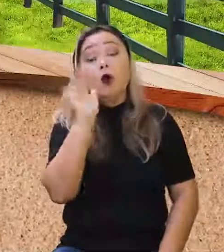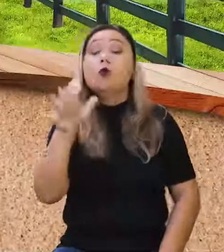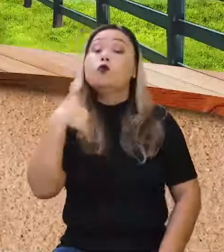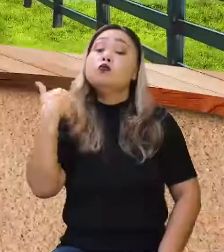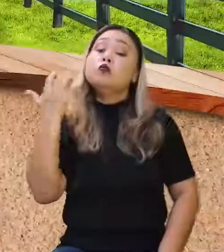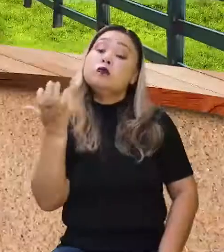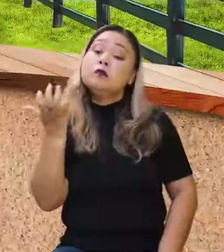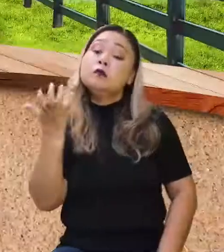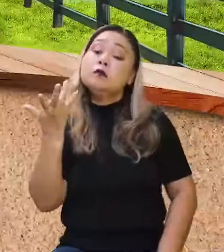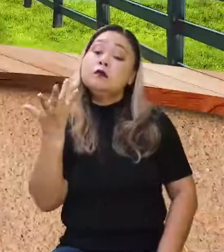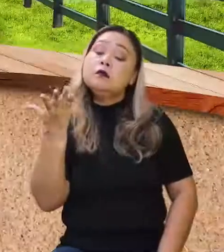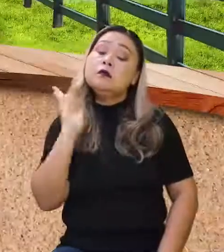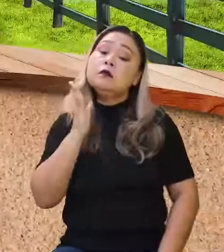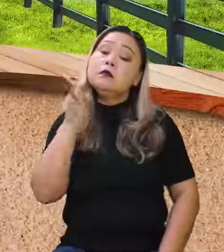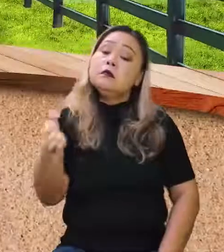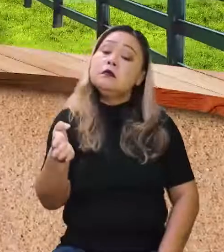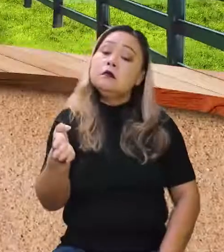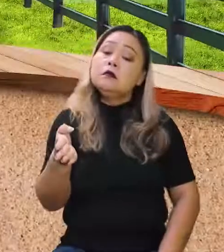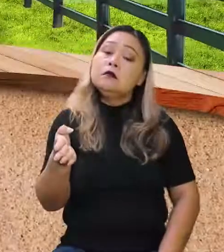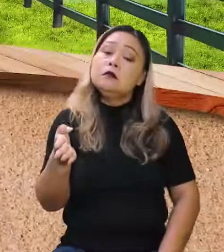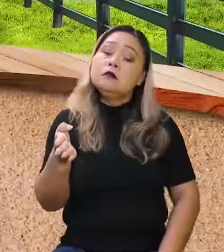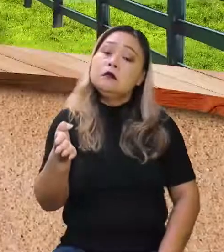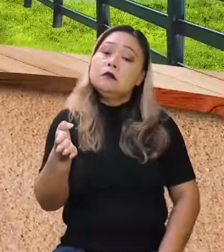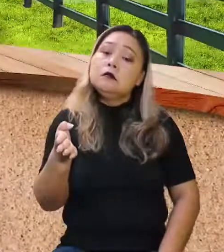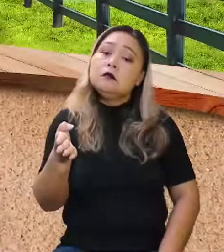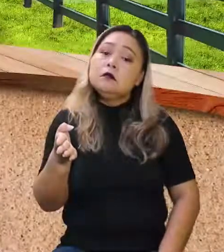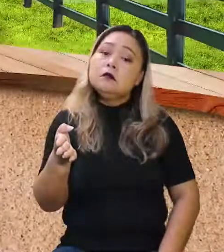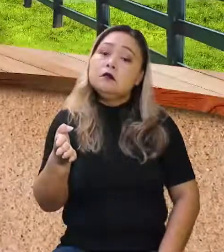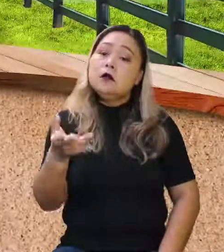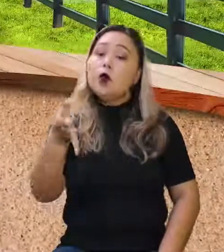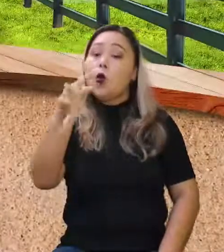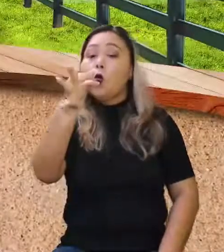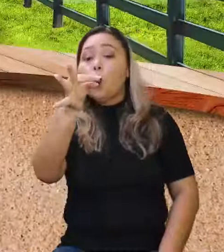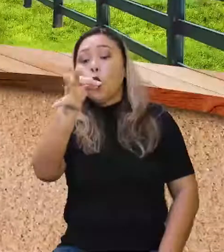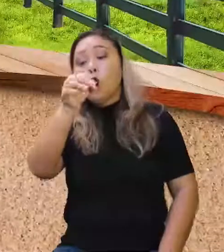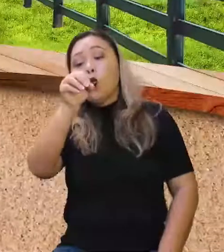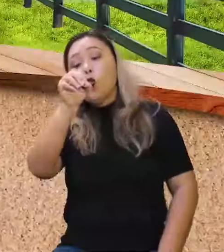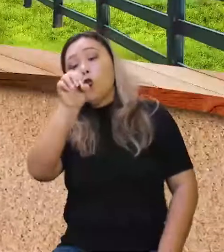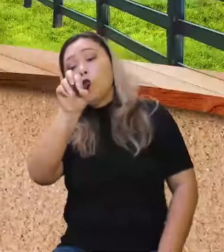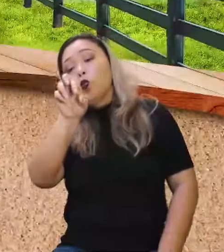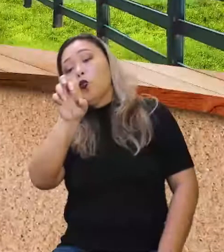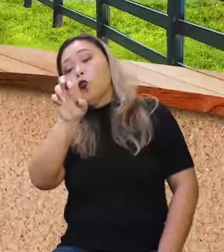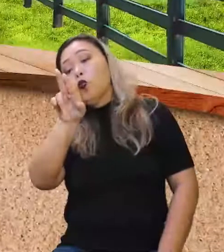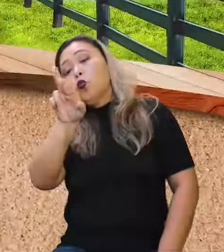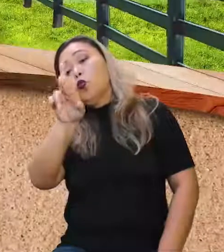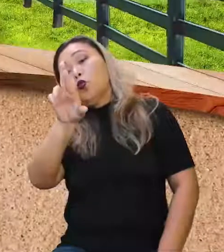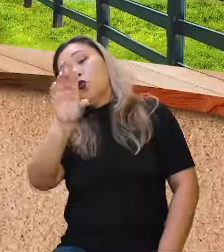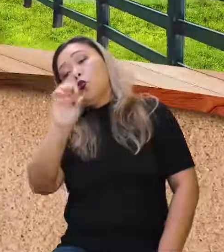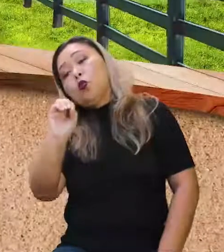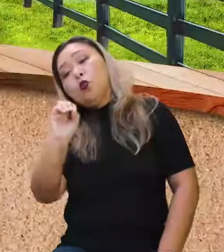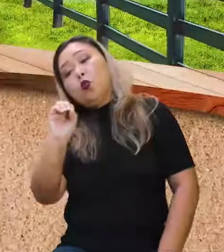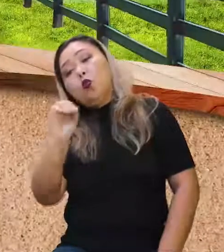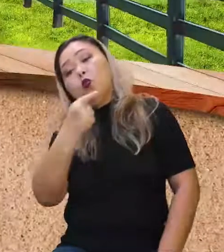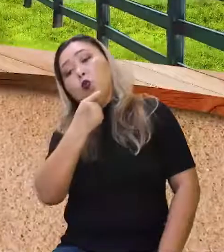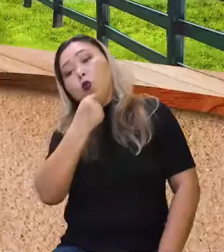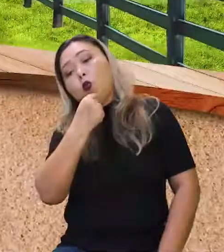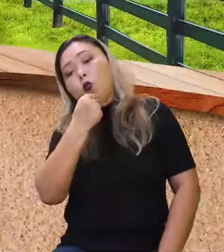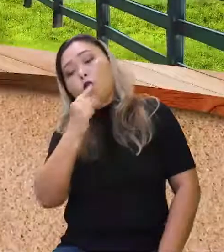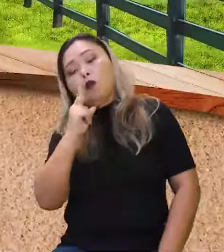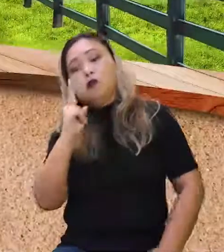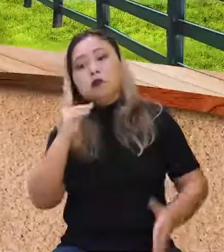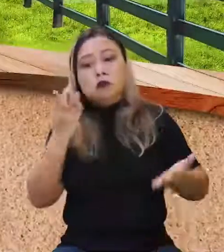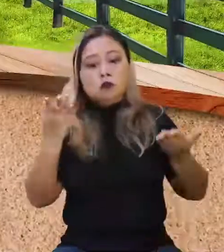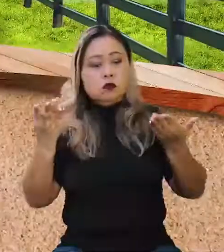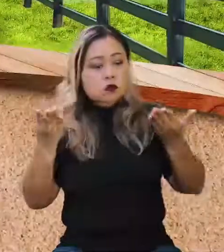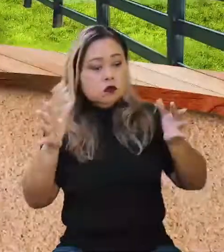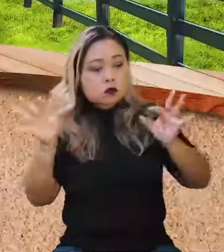são as características desejadas para um touro, um reprodutor? Que aí você começa a montar